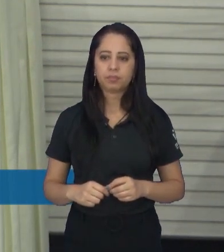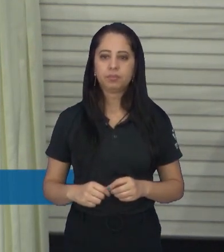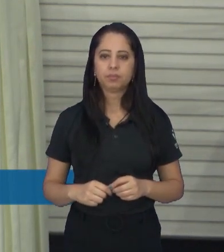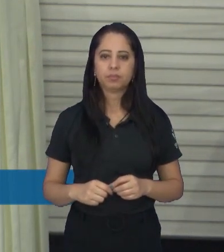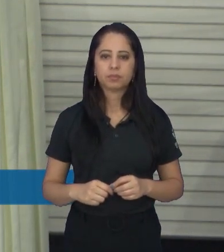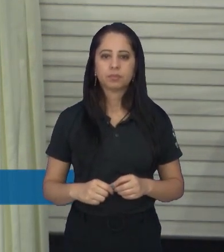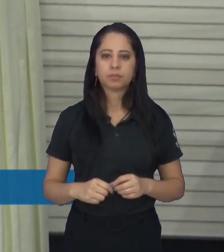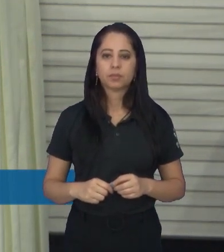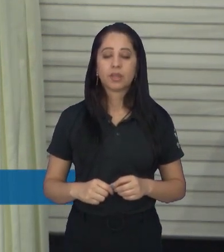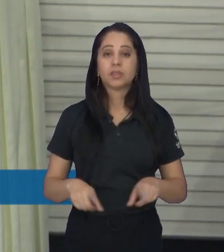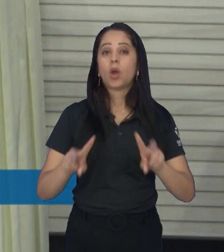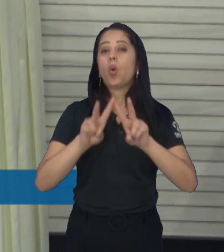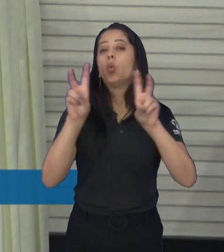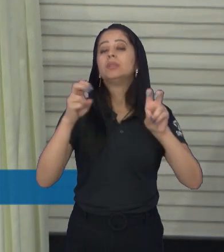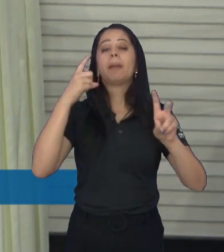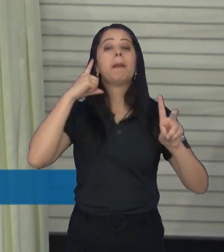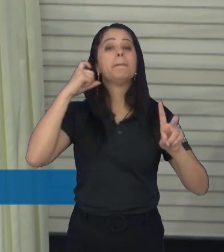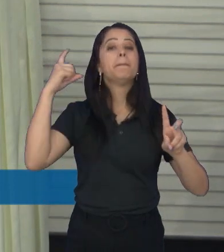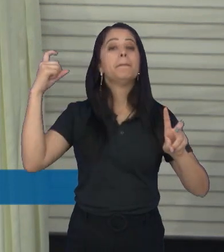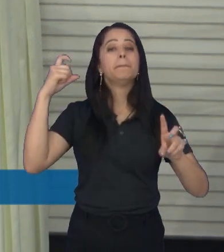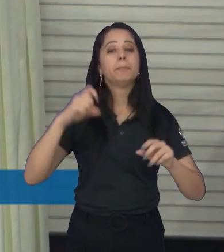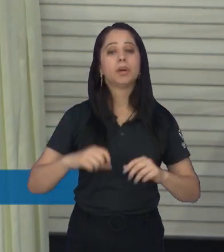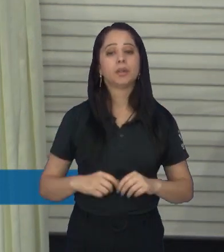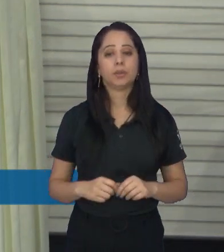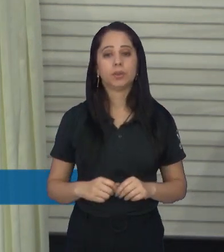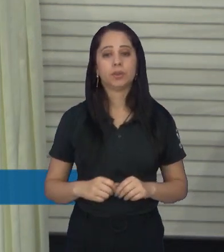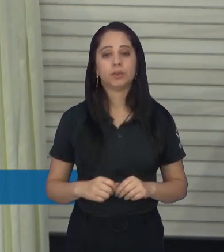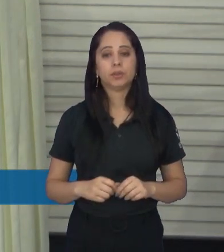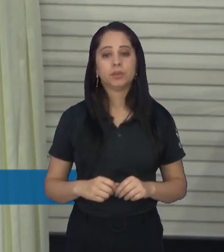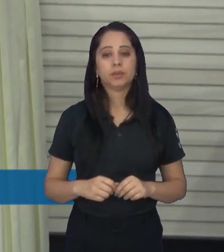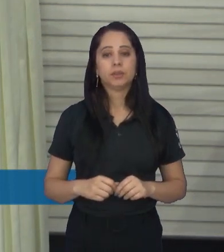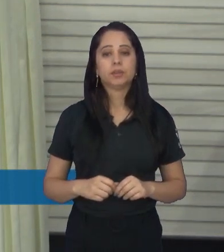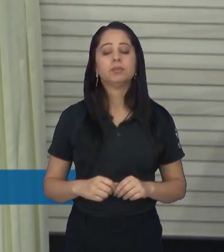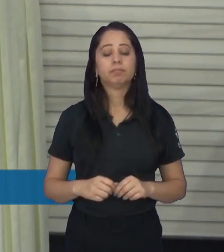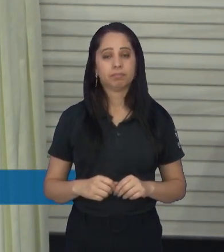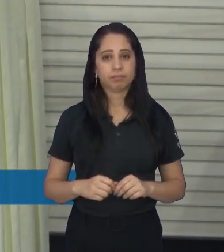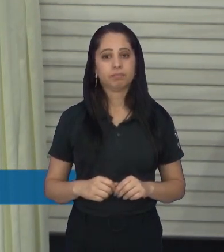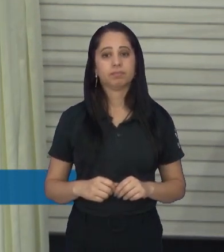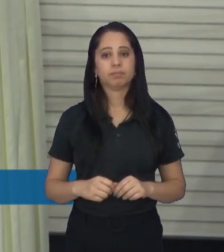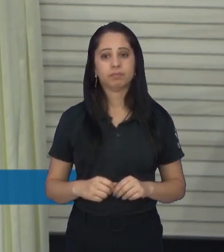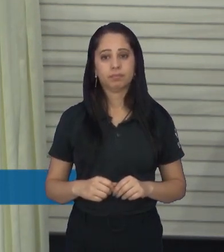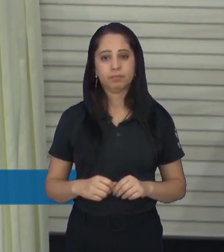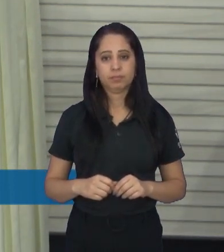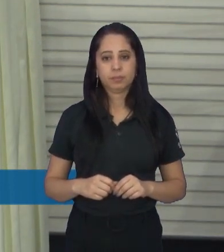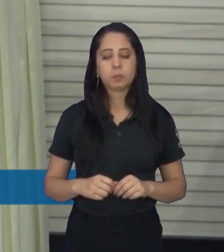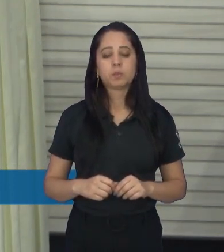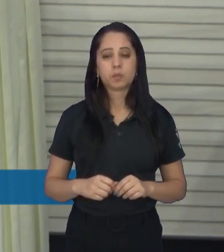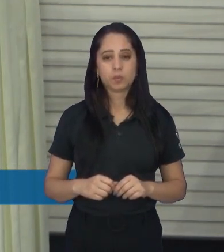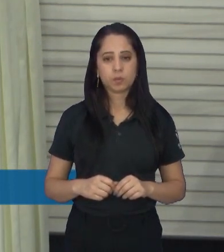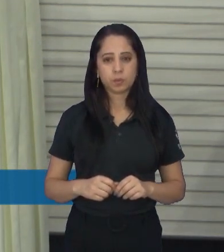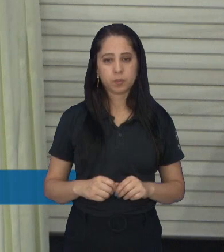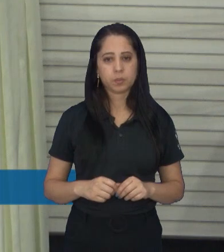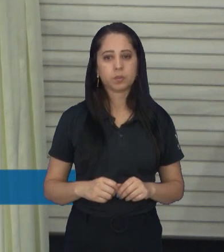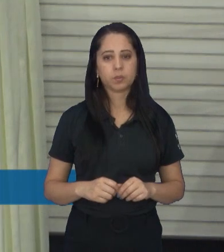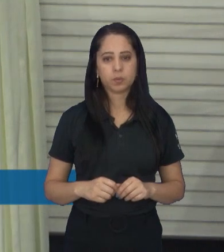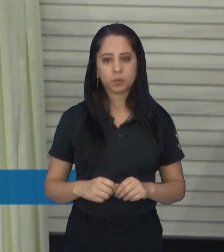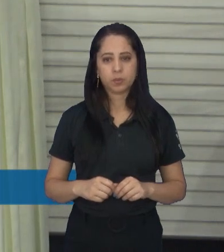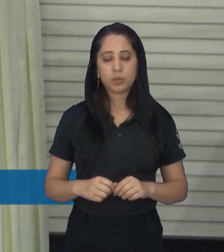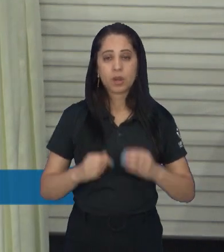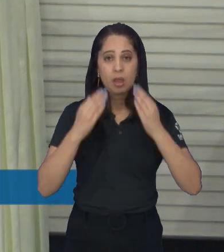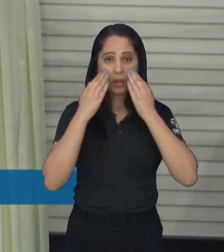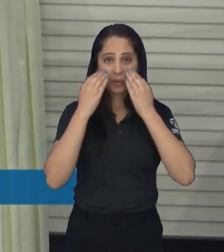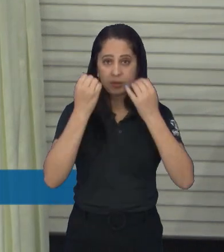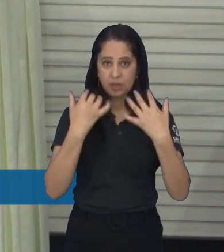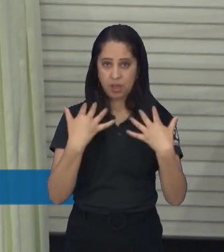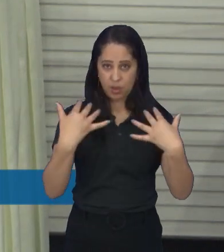dos ruídos eu acho que essa é uma questão que Como disse as audiências